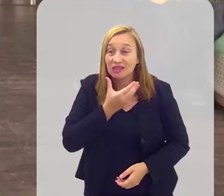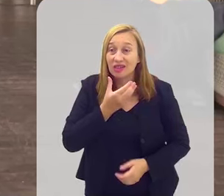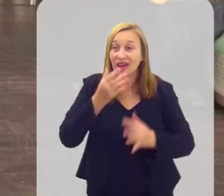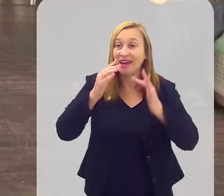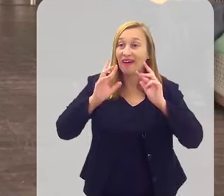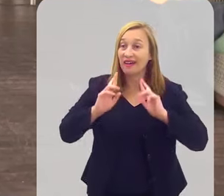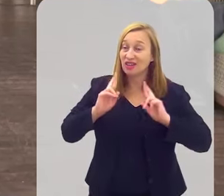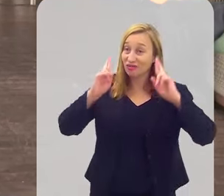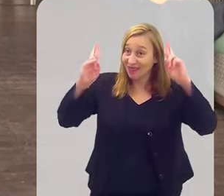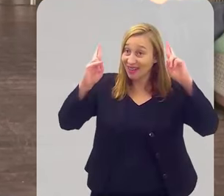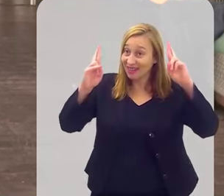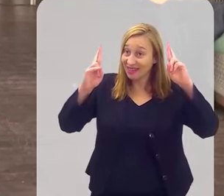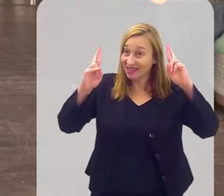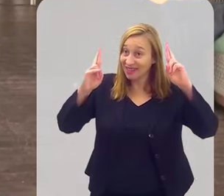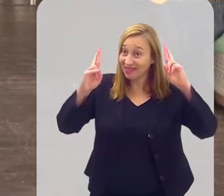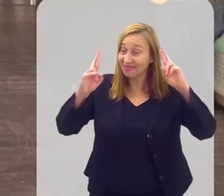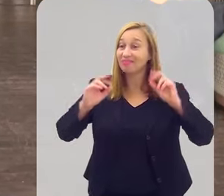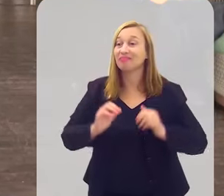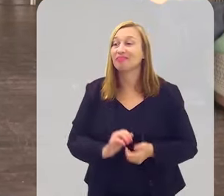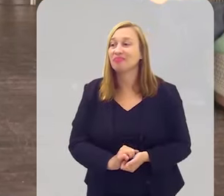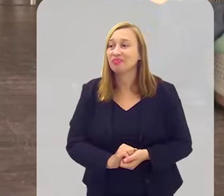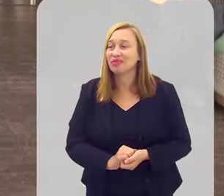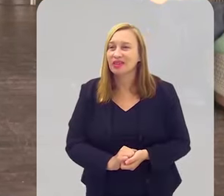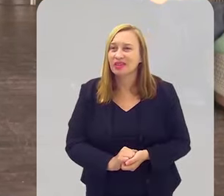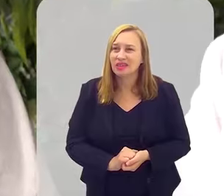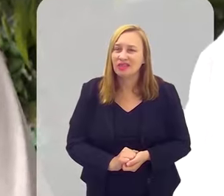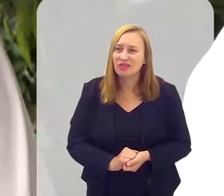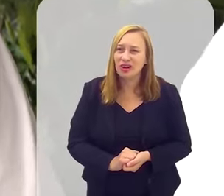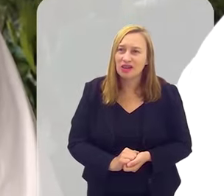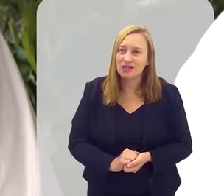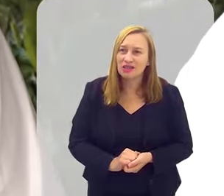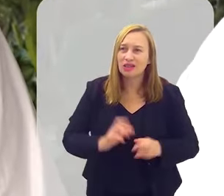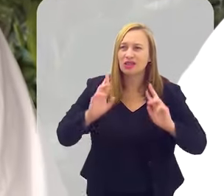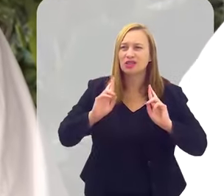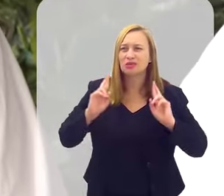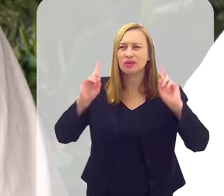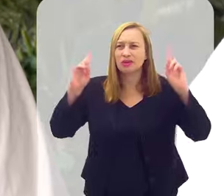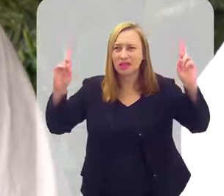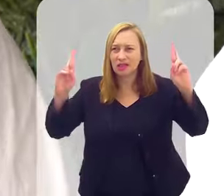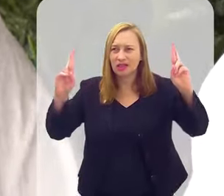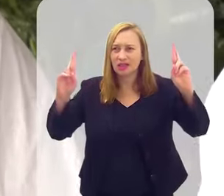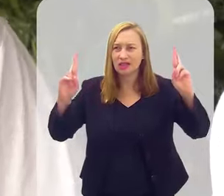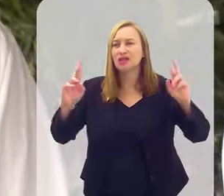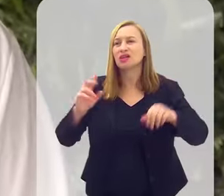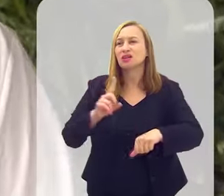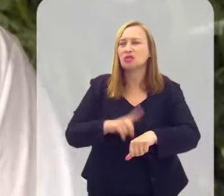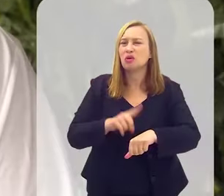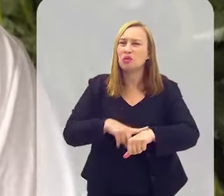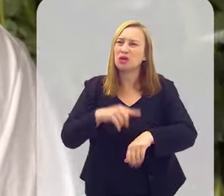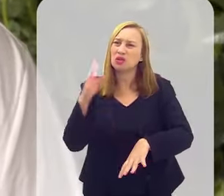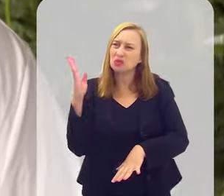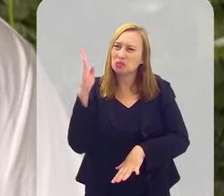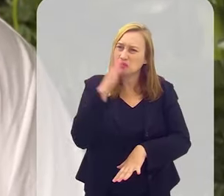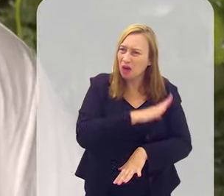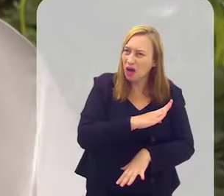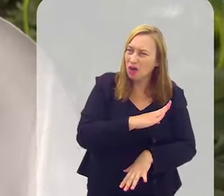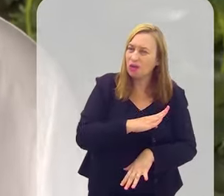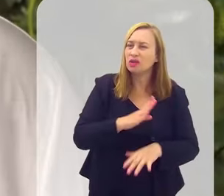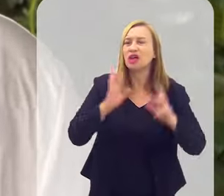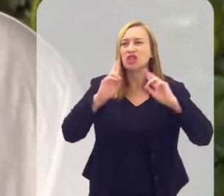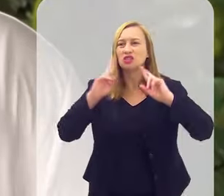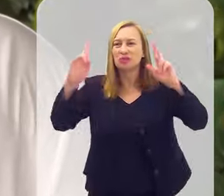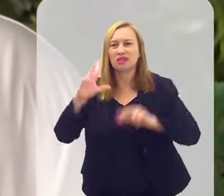casa natal é Esperança Esperança Porque vivemos nos dias tão tão